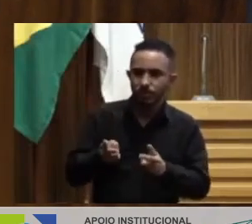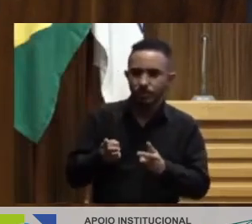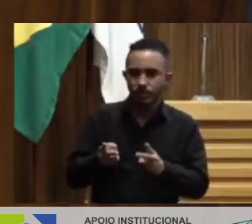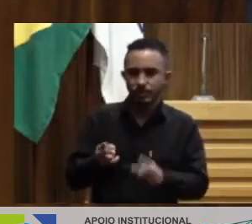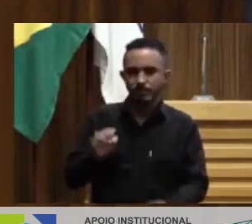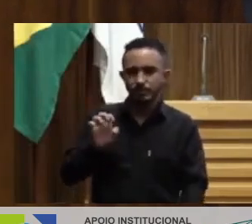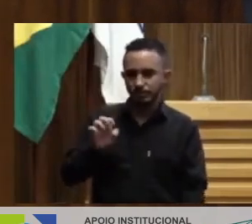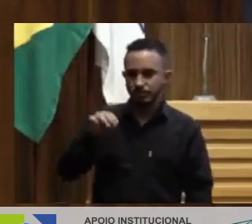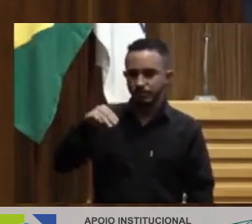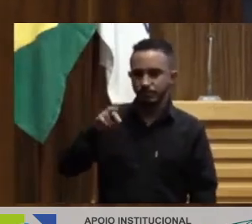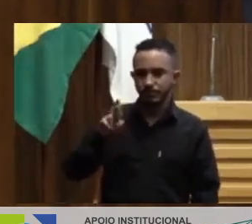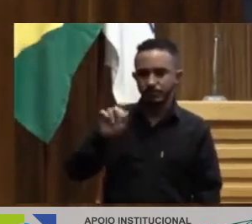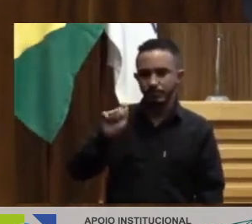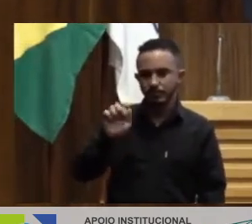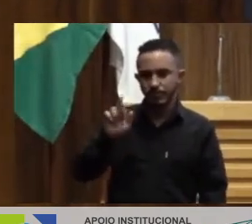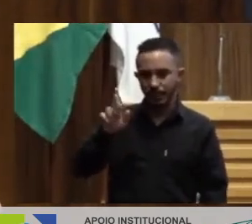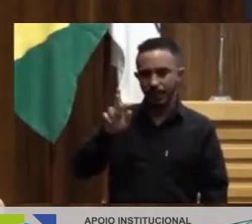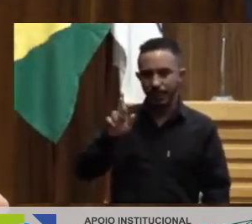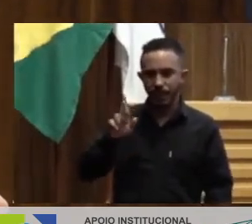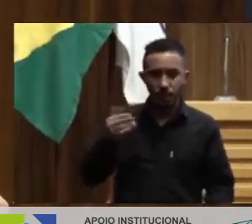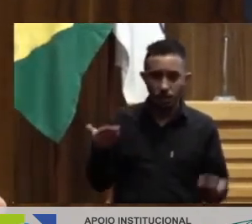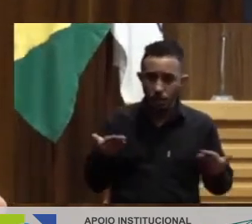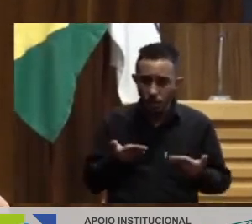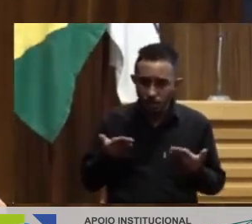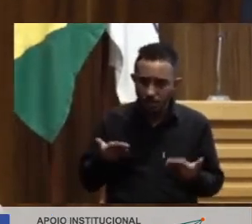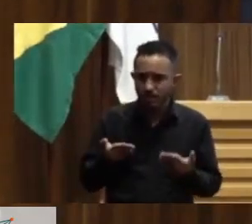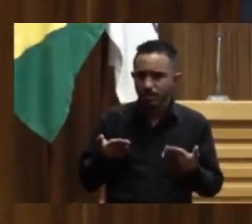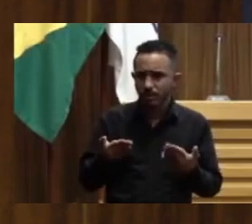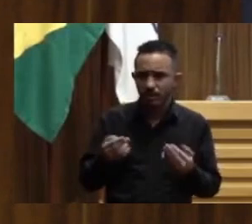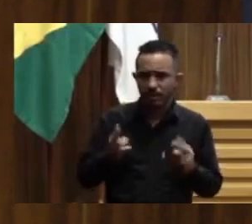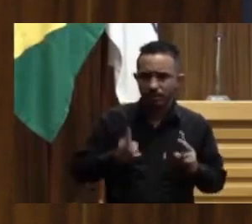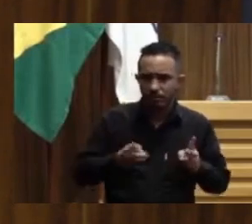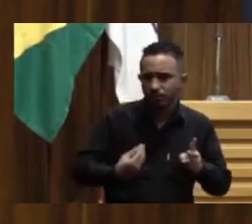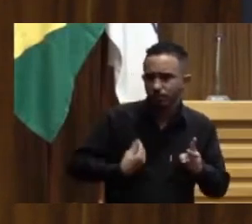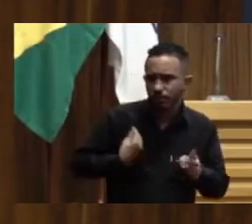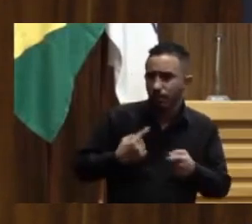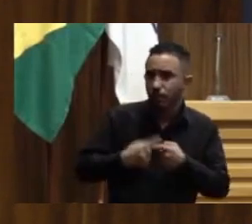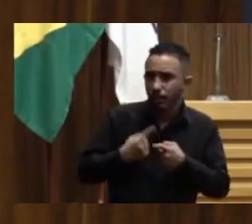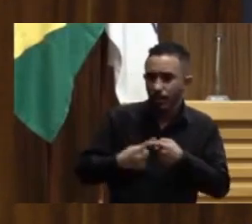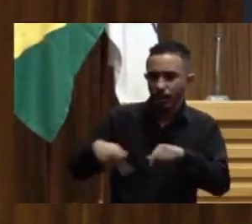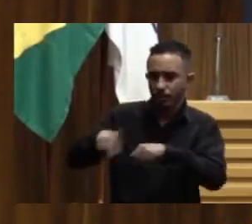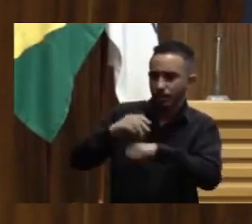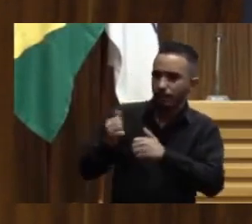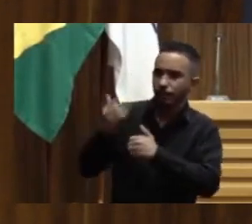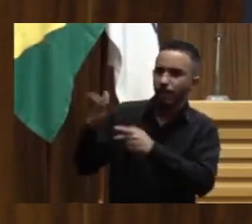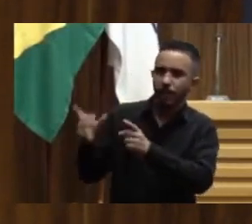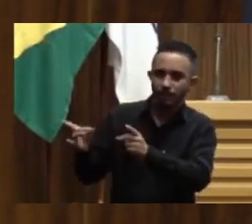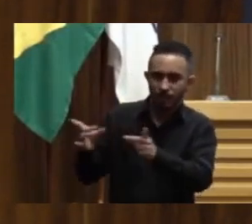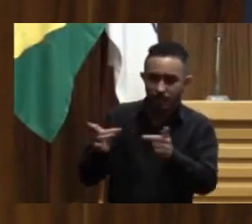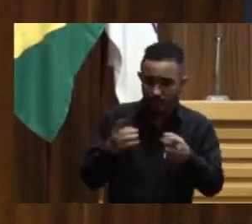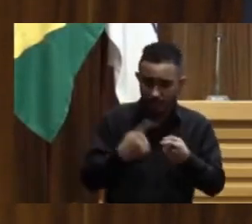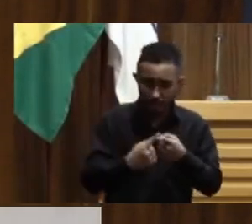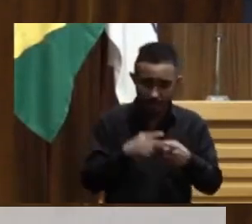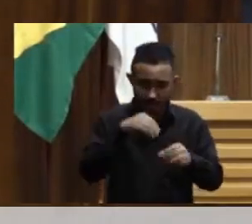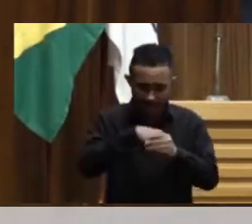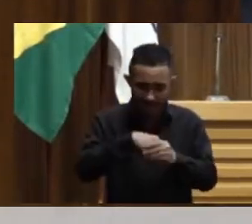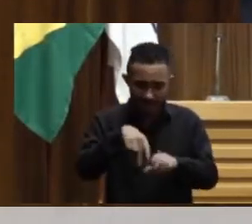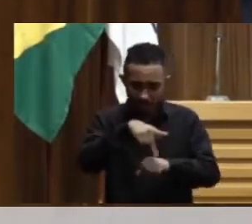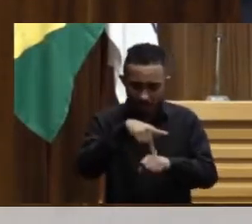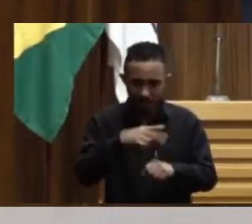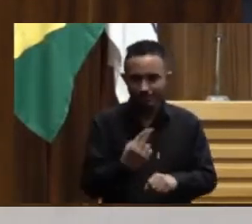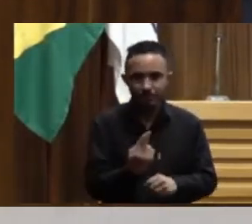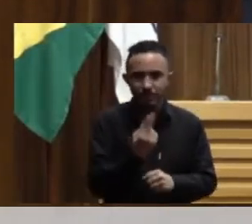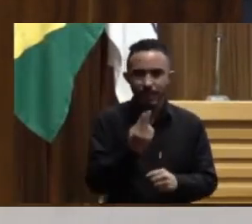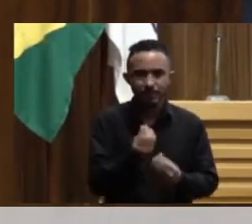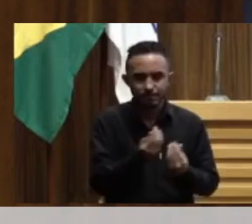Embraer não seria o que é hoje se não fosse exportação. Só o mercado interno é